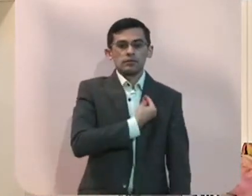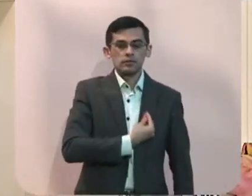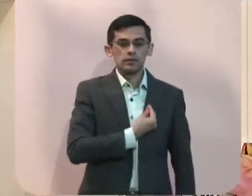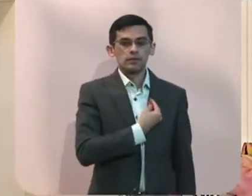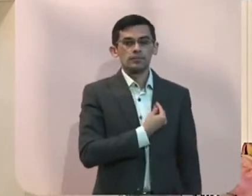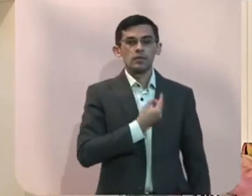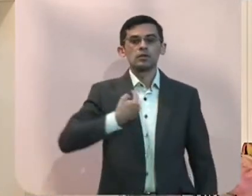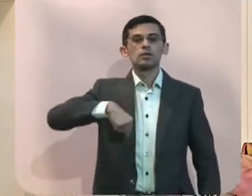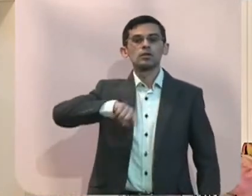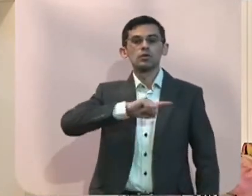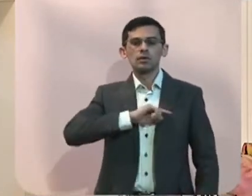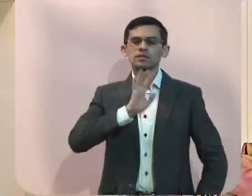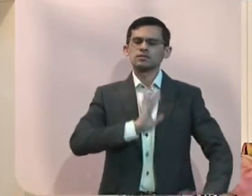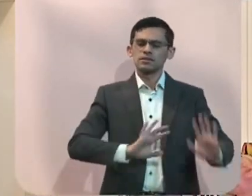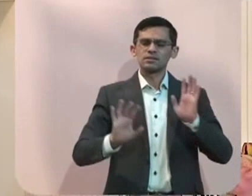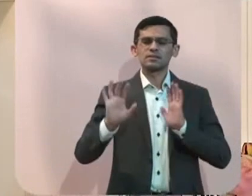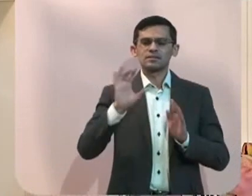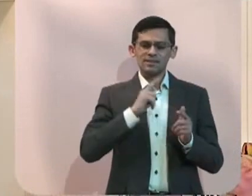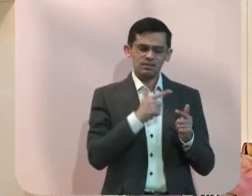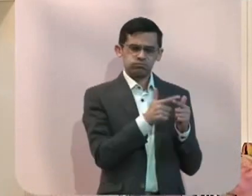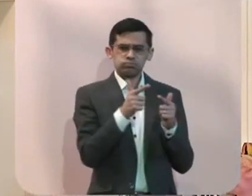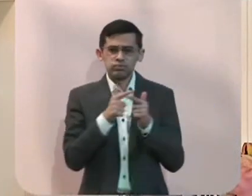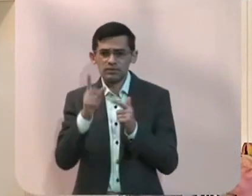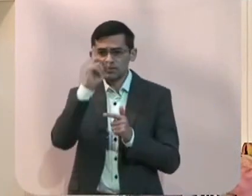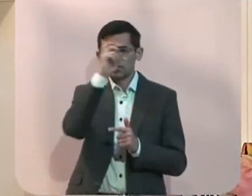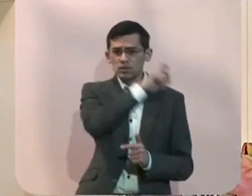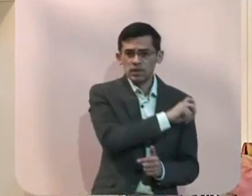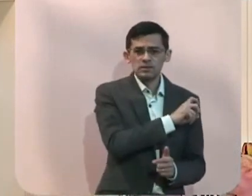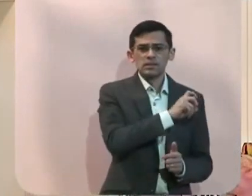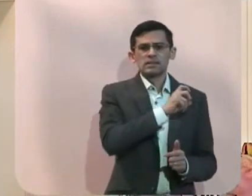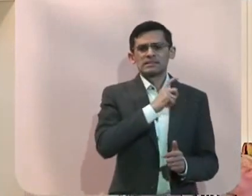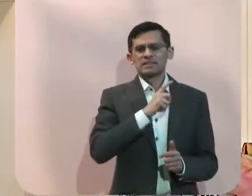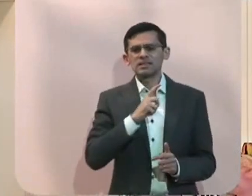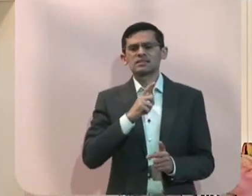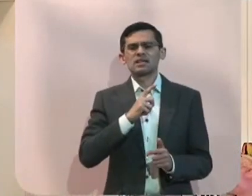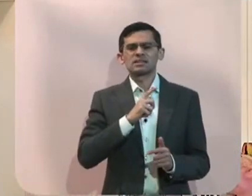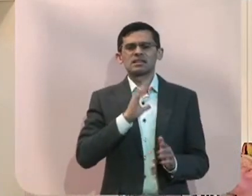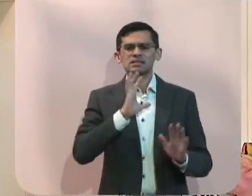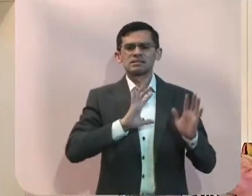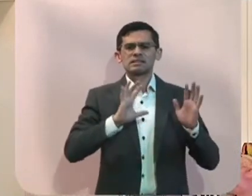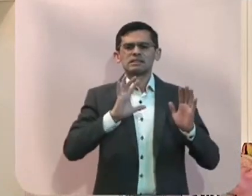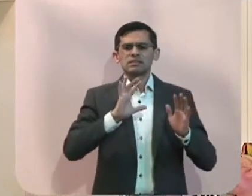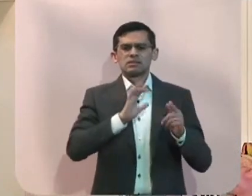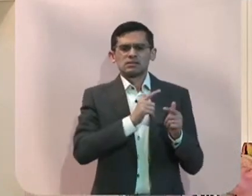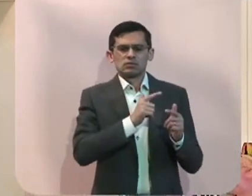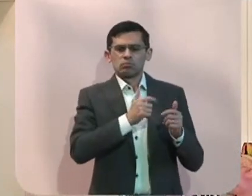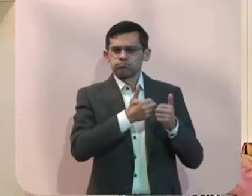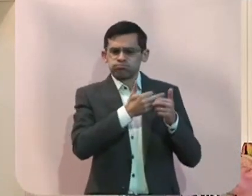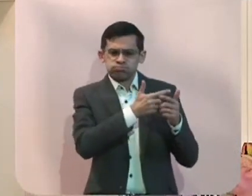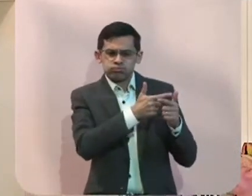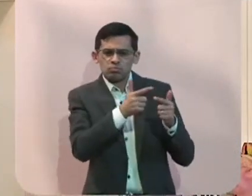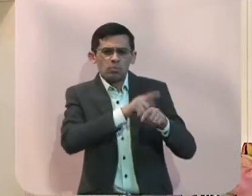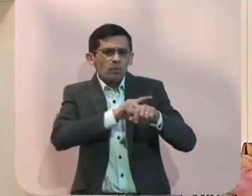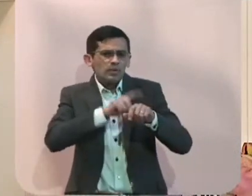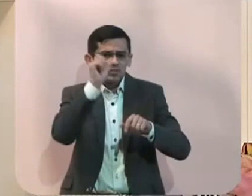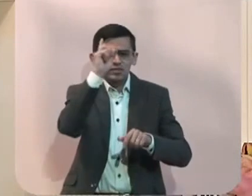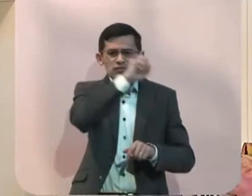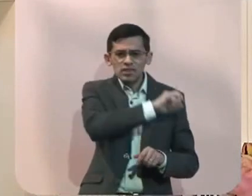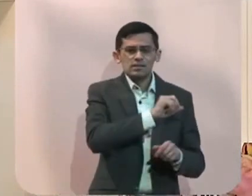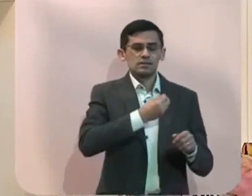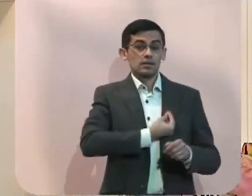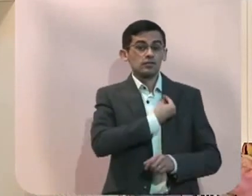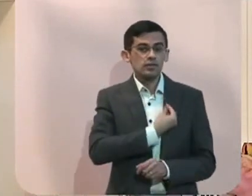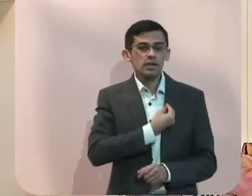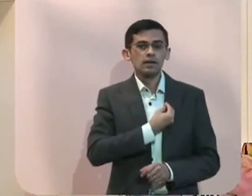queridos, a gente vai se desgastando. Eu tenho lá os meus embates, você tem os seus, eu tenho lá os meus momentos, você tem os